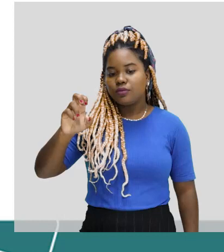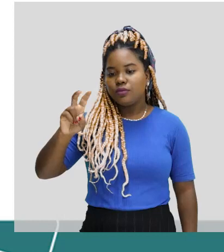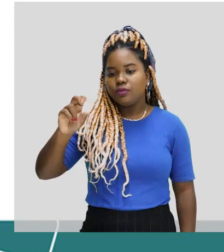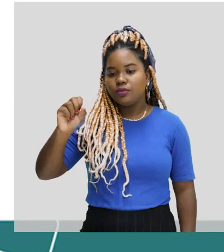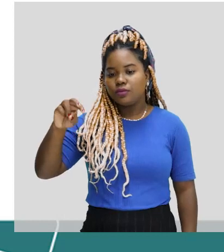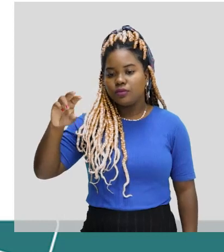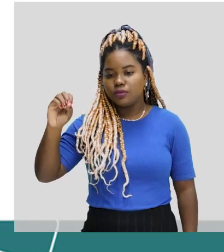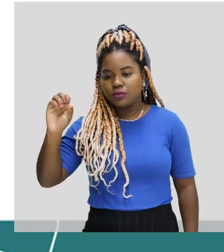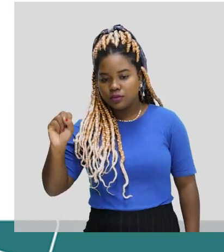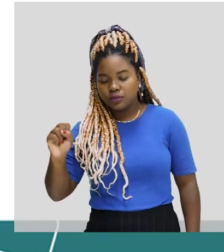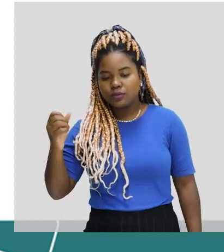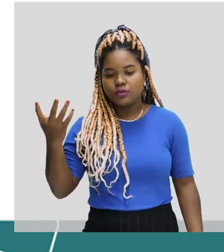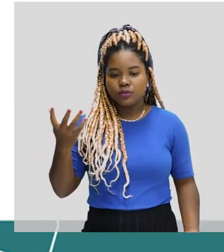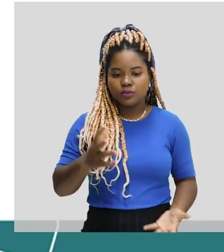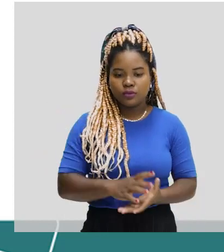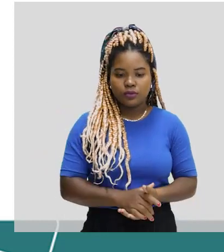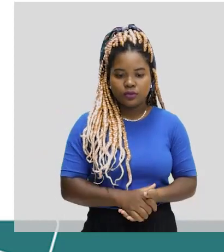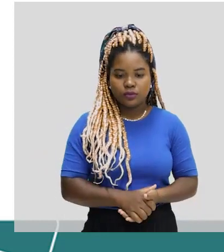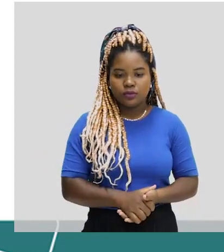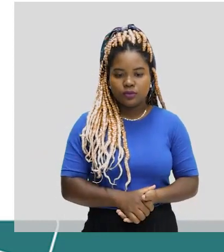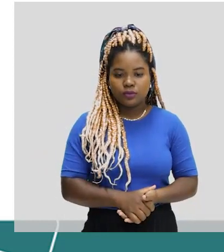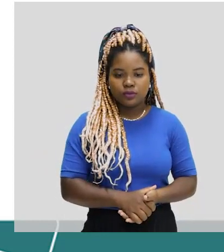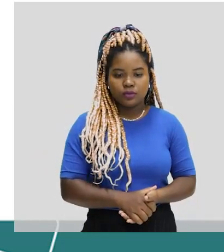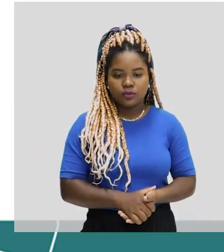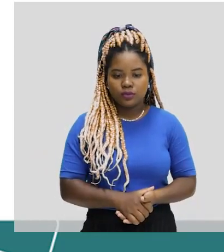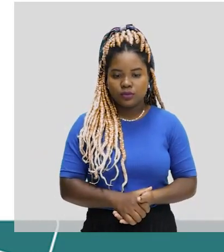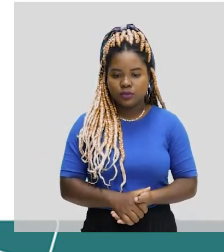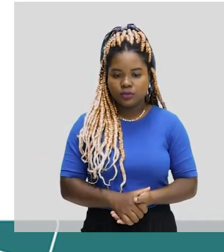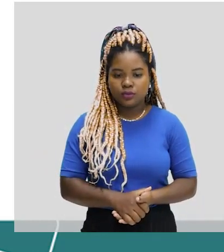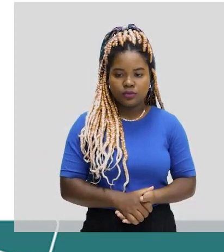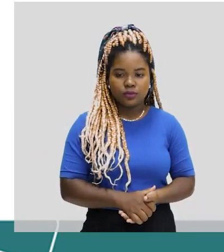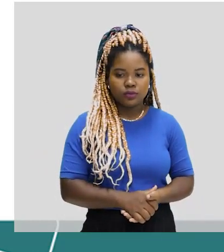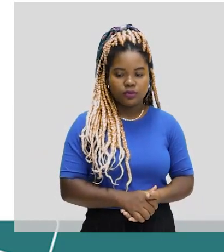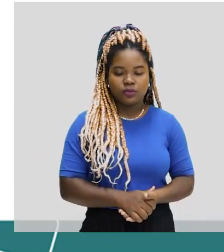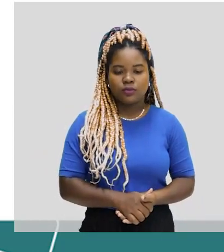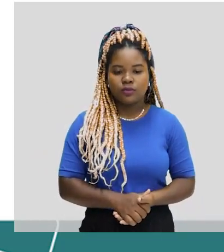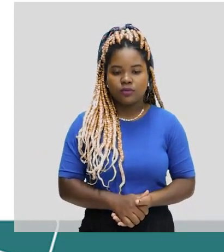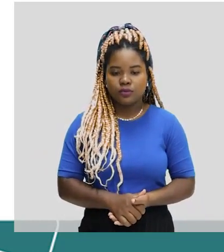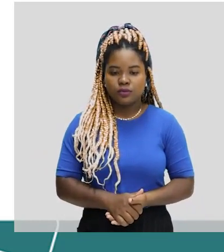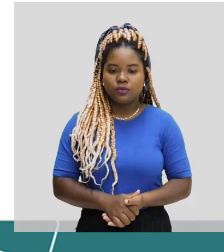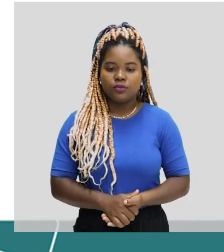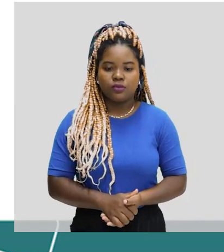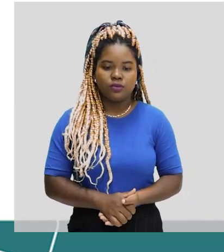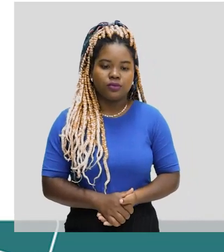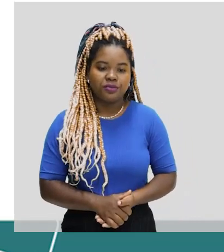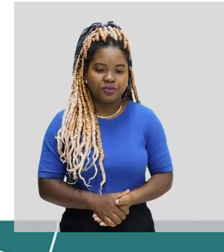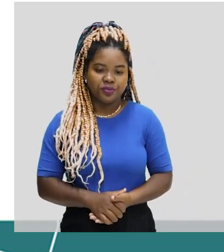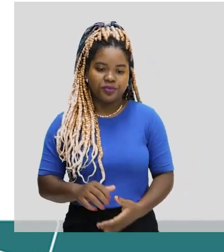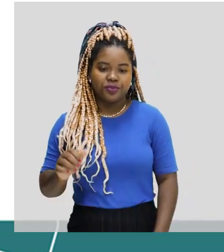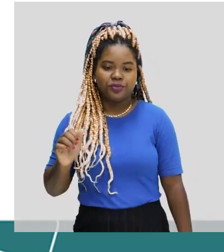que existe uma relação profunda entre o homem e torna a sociedade que os torna